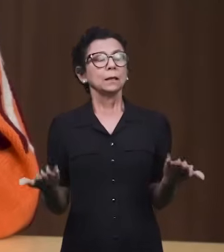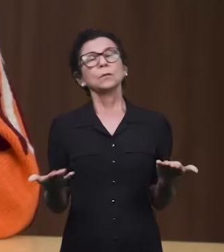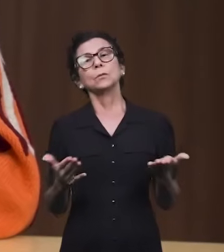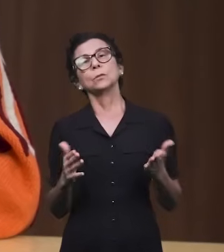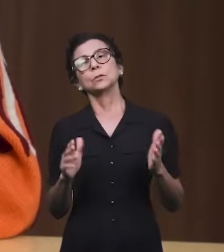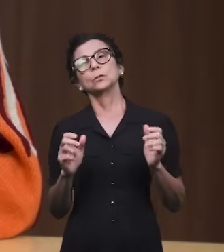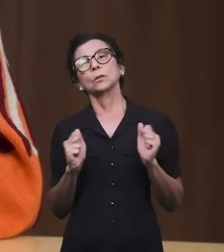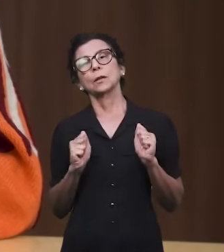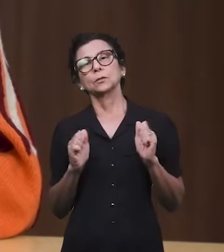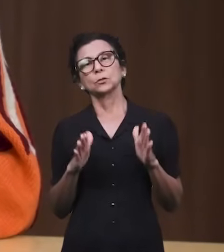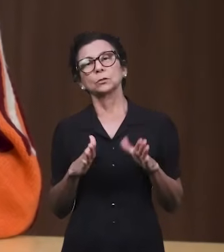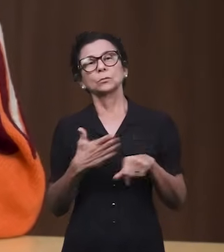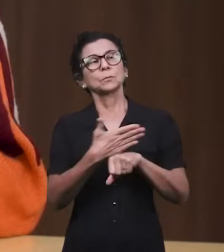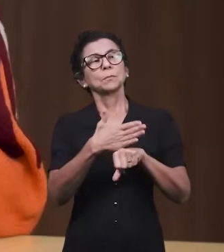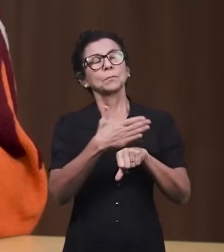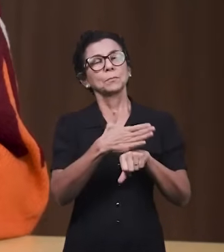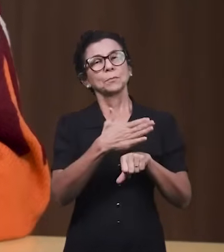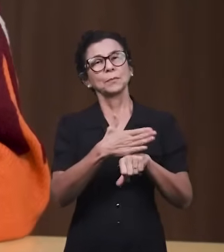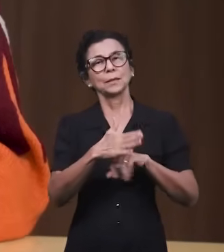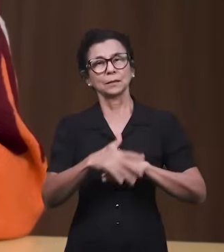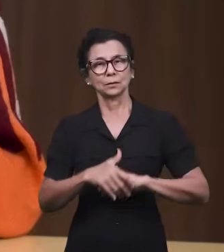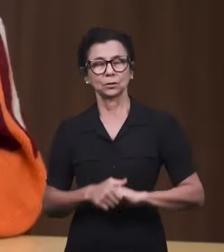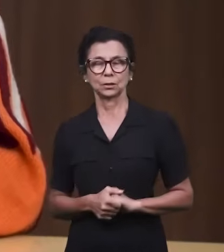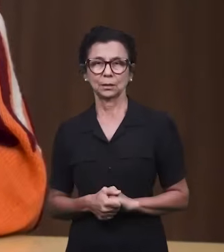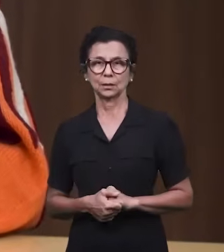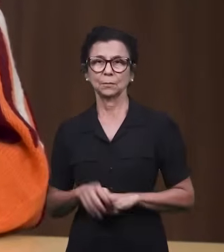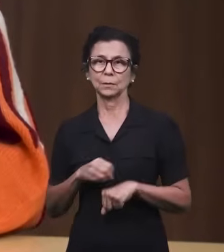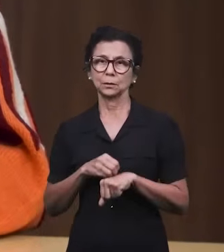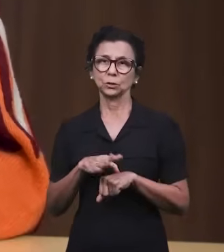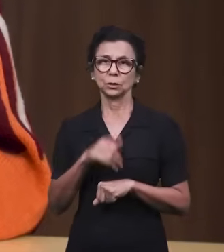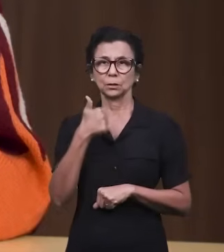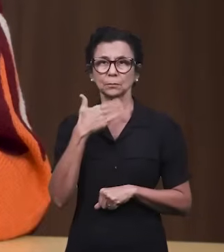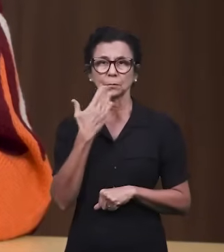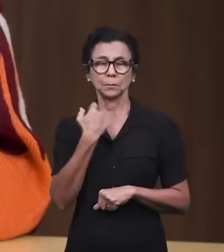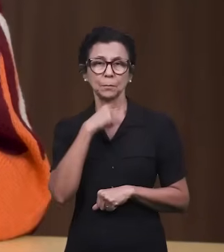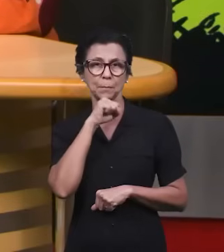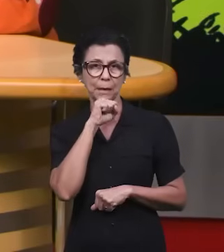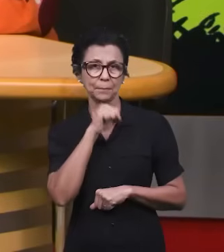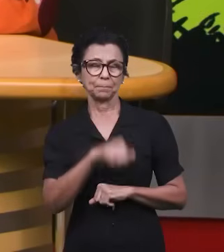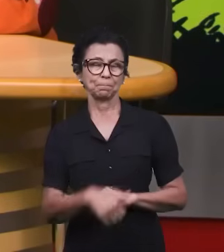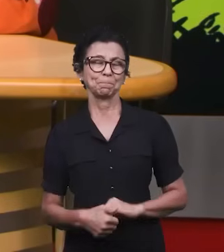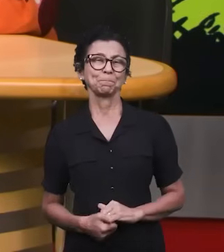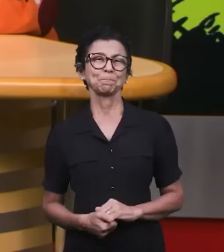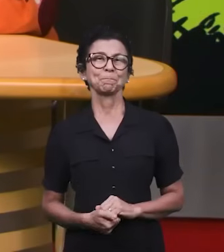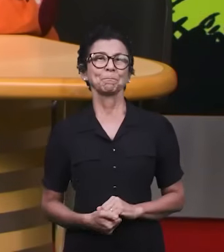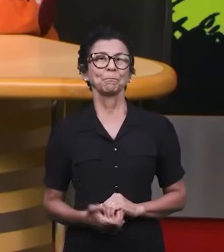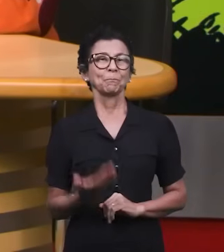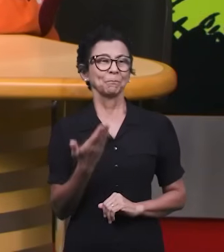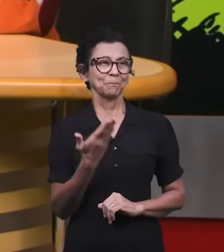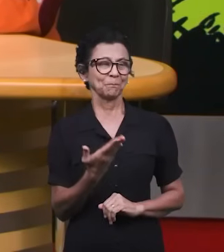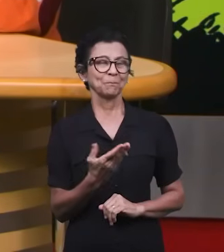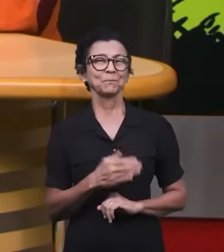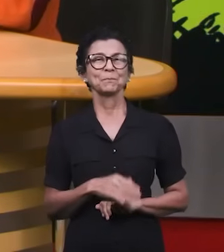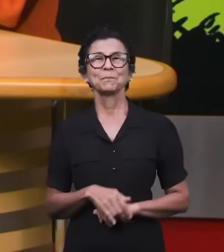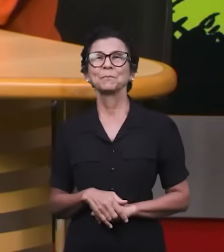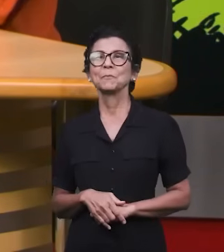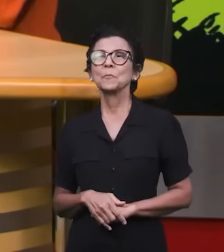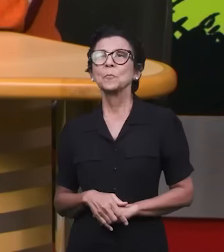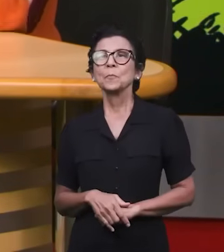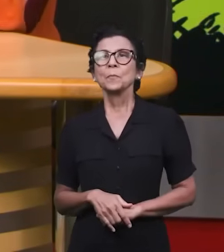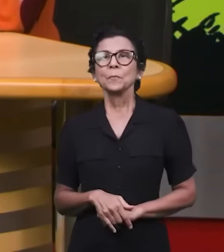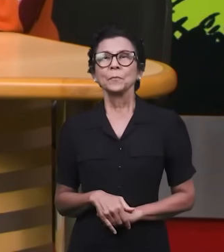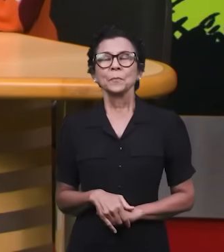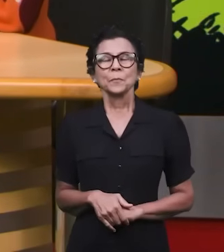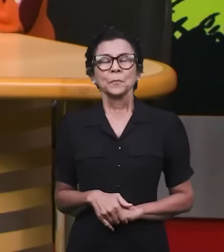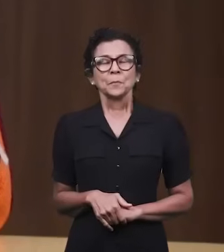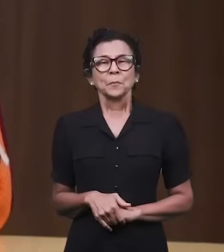podemos pensar para ajudar os pais a orientar e corrigir? Então, eu vou começar com Jaque para dizer como